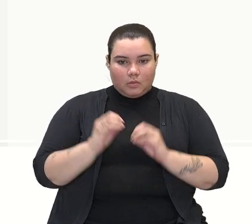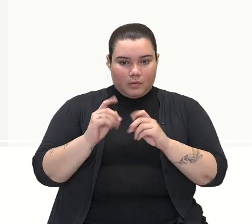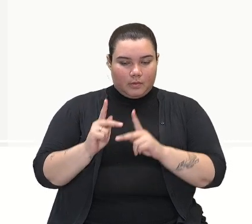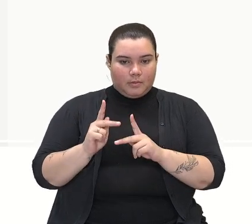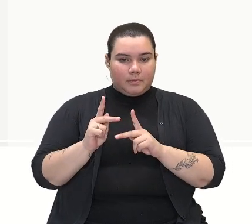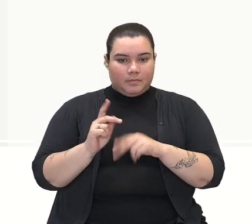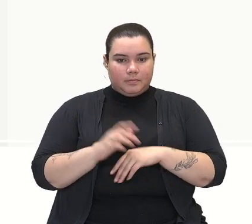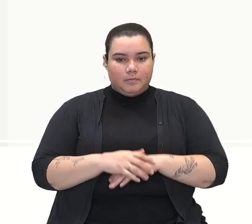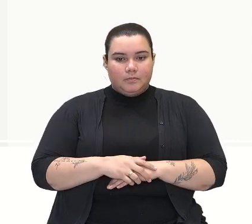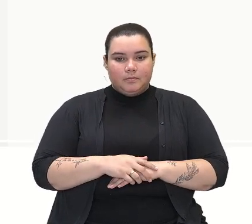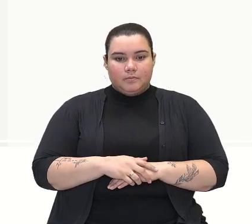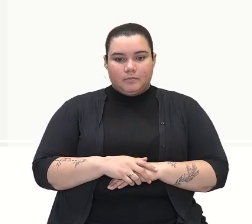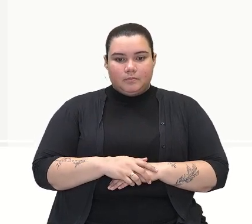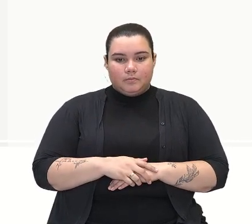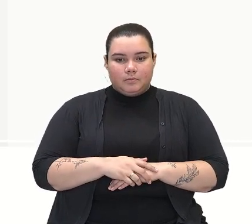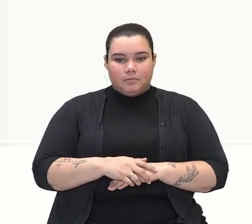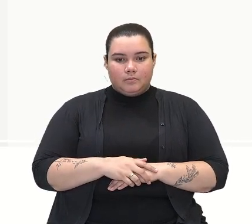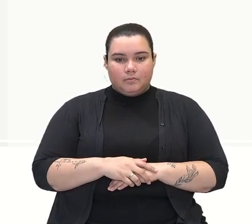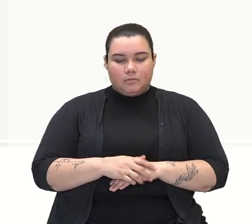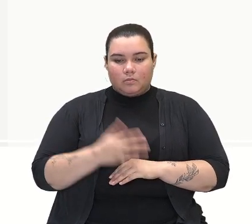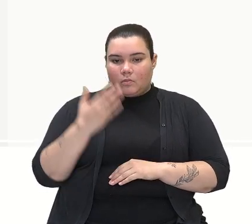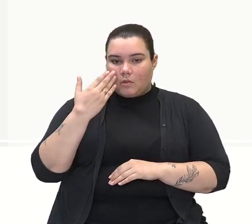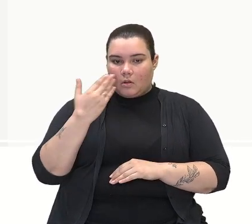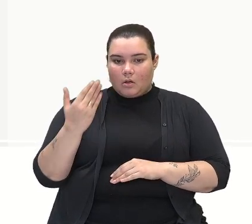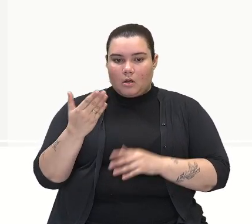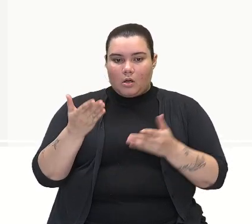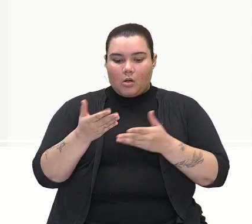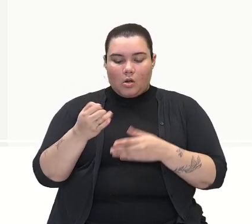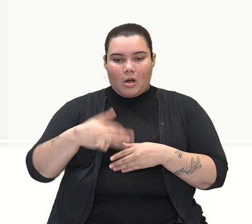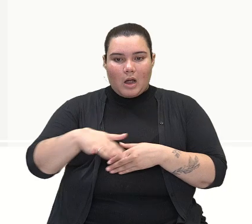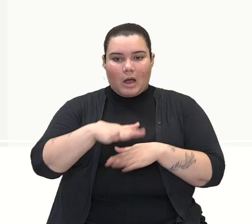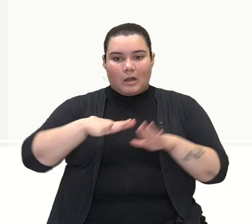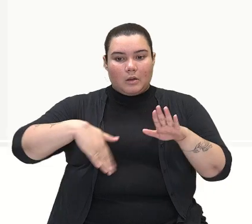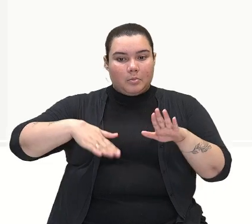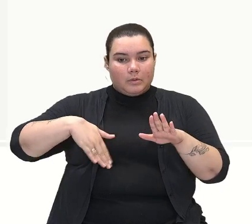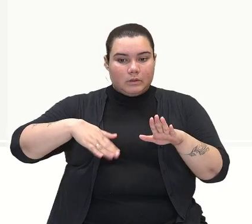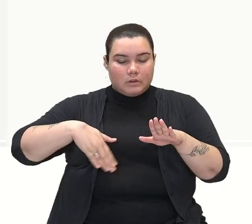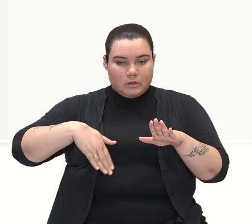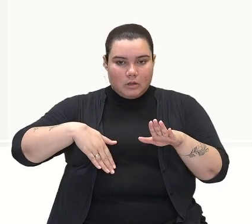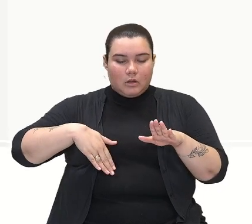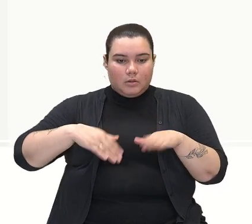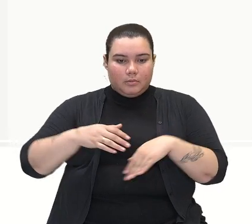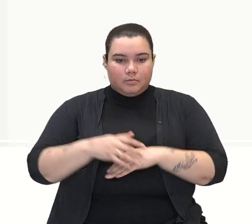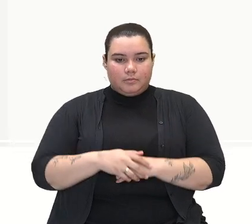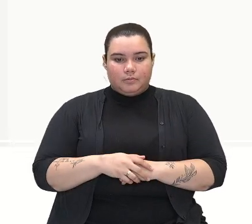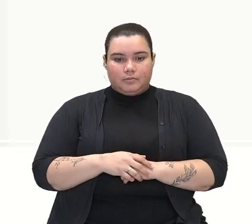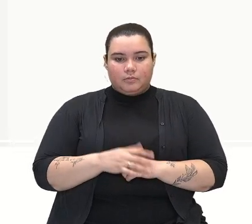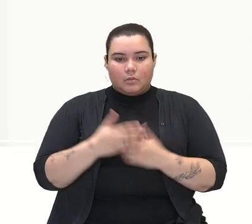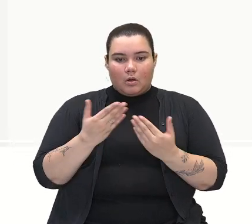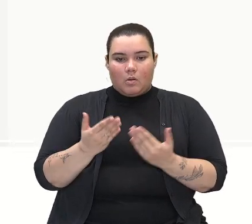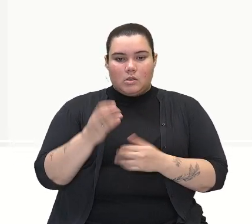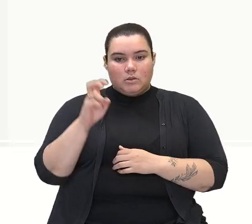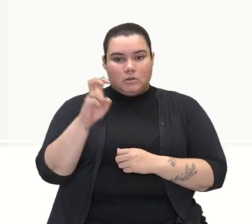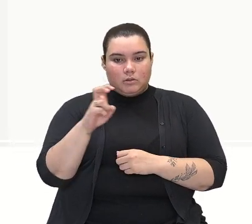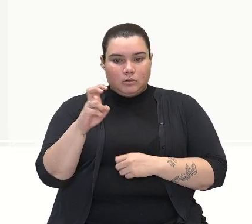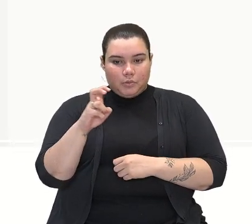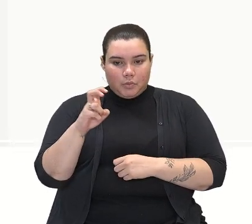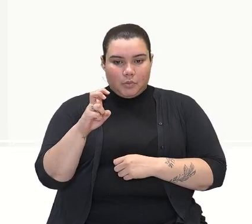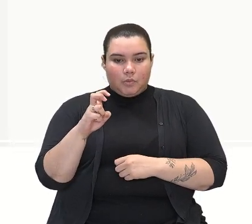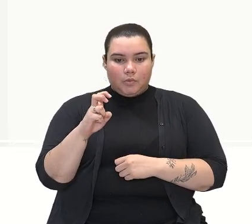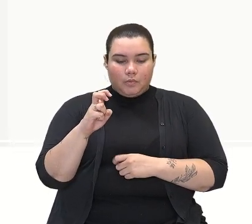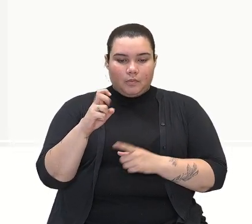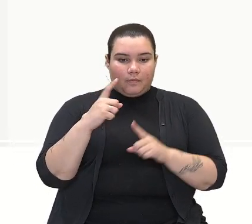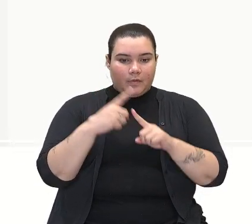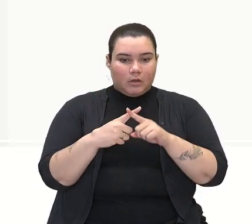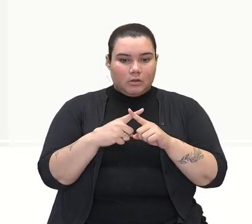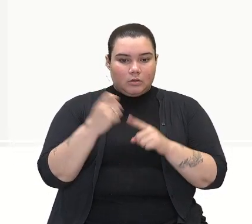aí. Agora a gente vai calcular a área da piscina, né? A base é 5, a